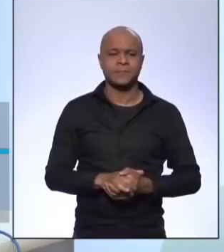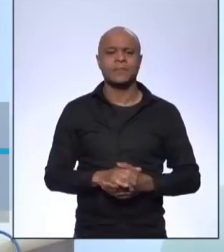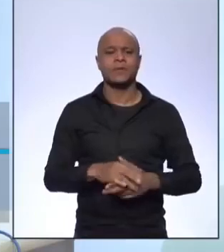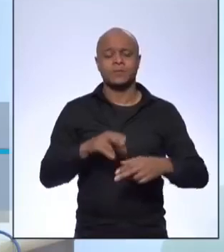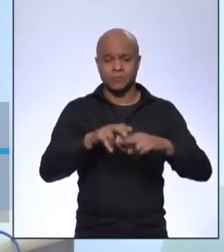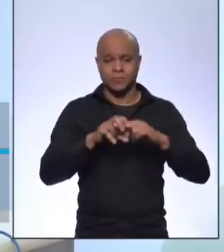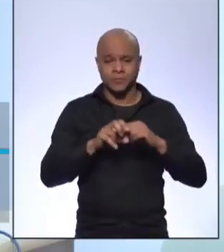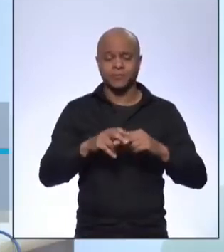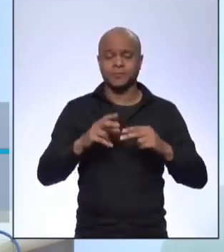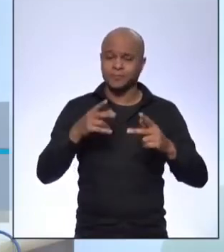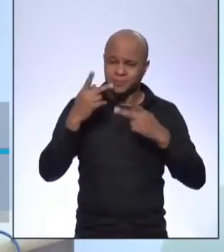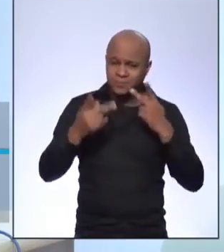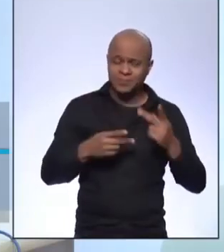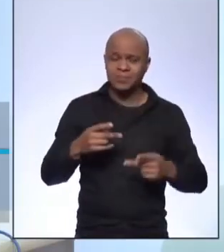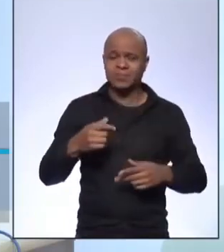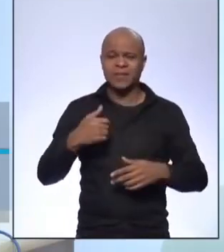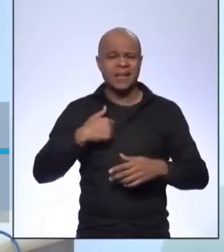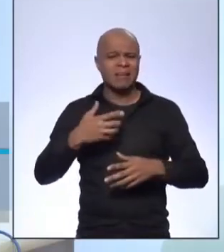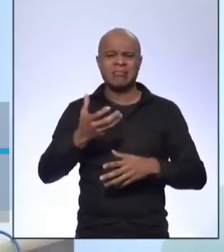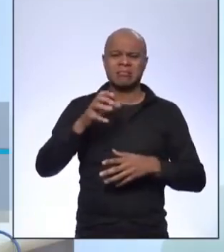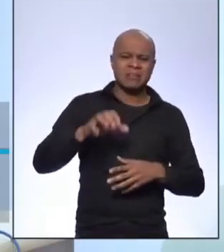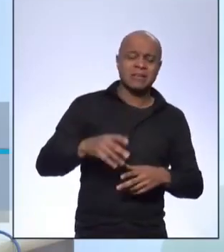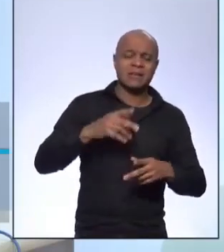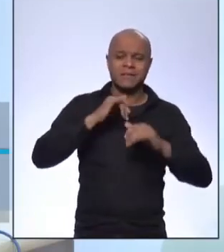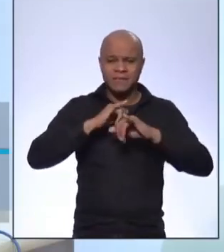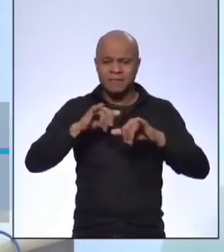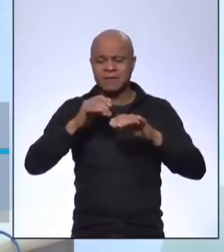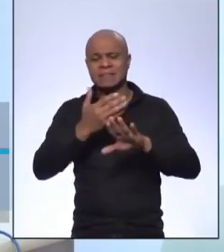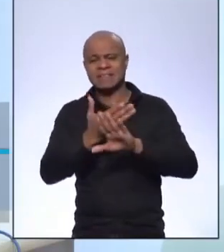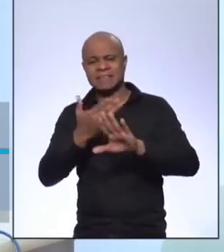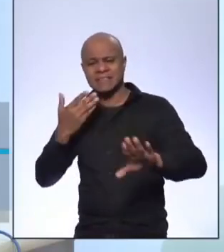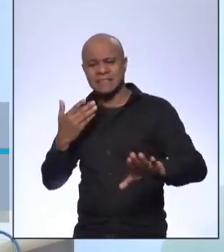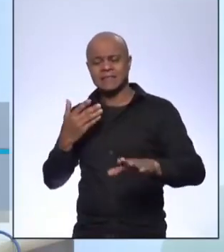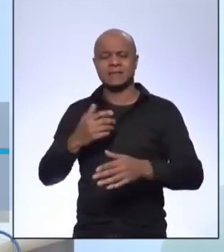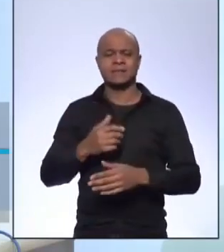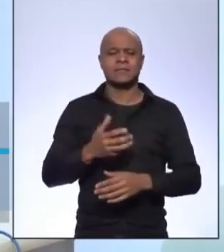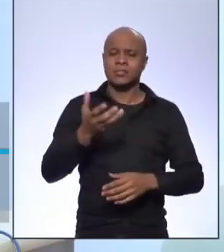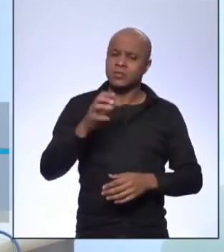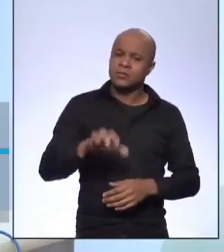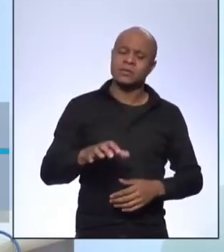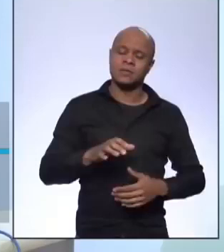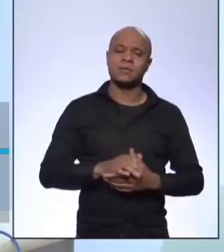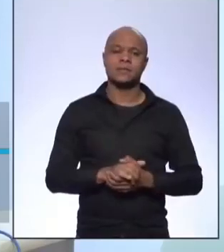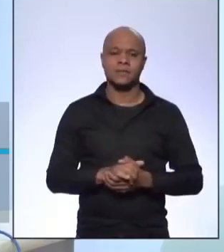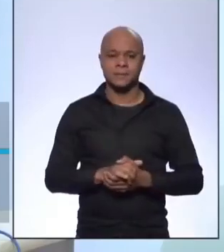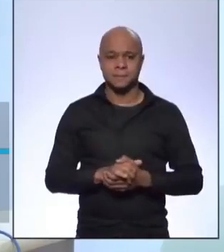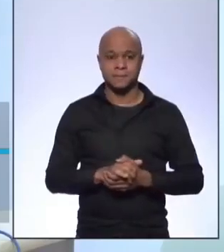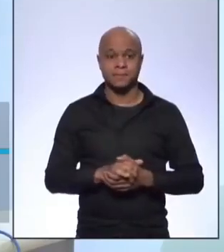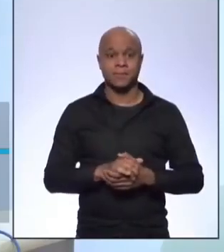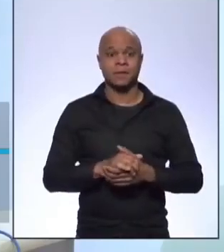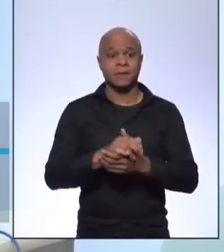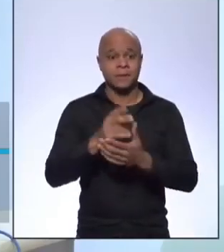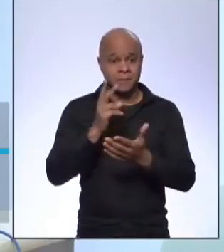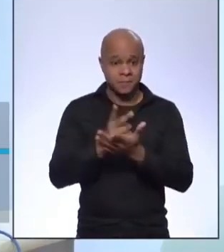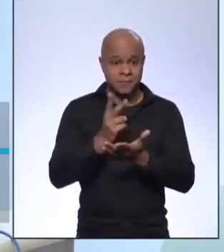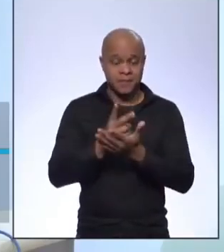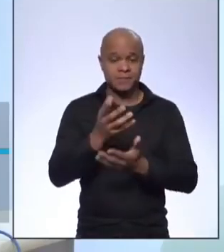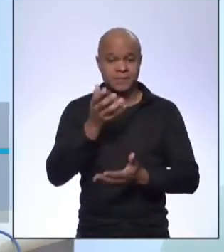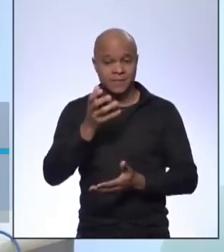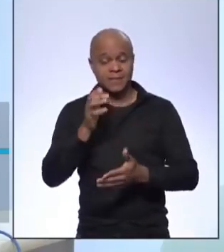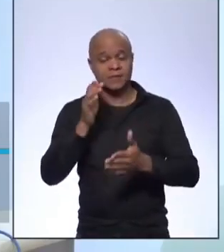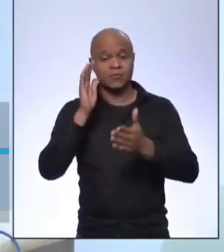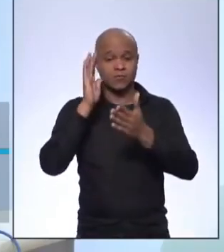resistência. Esse indígena vai tentar se desvencilhar ali da exploração que ele está sofrendo, seja tentando